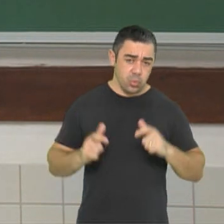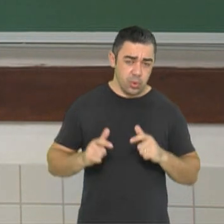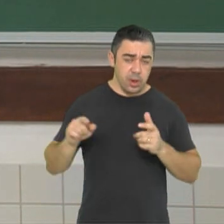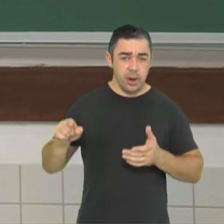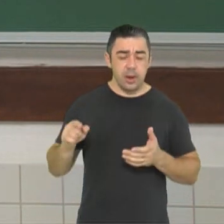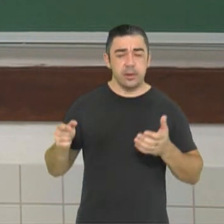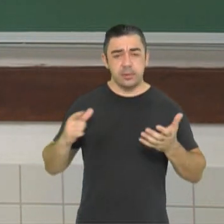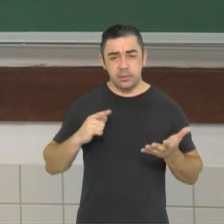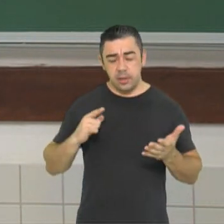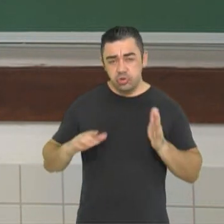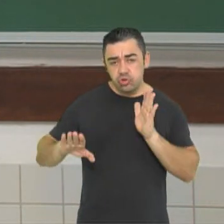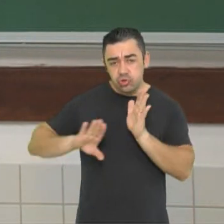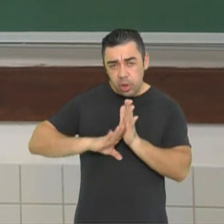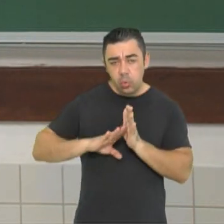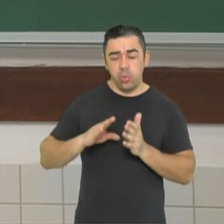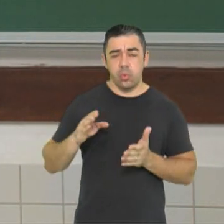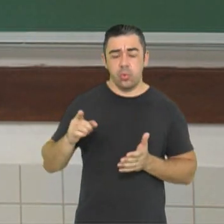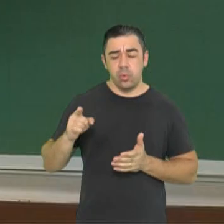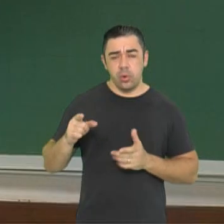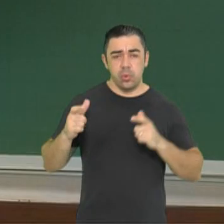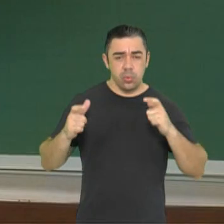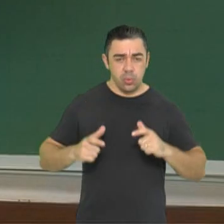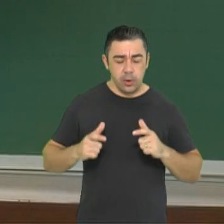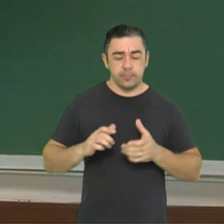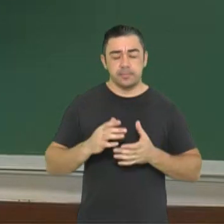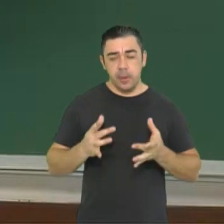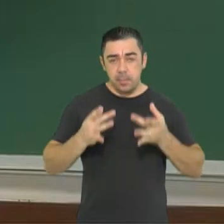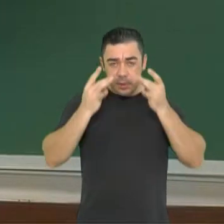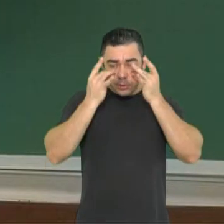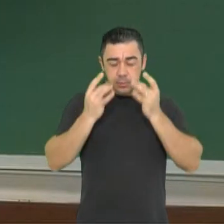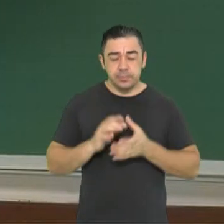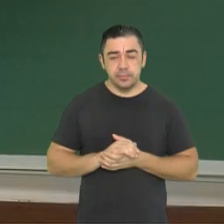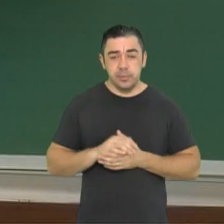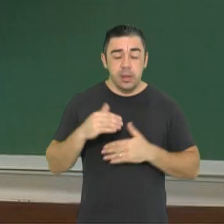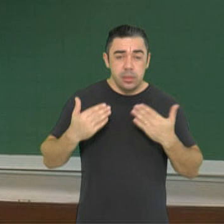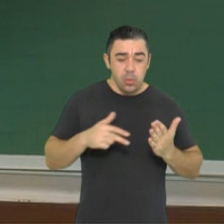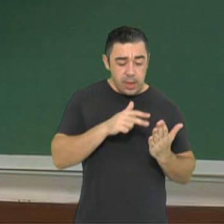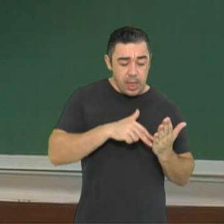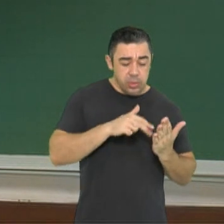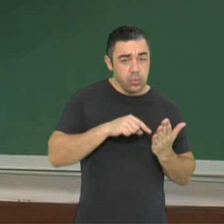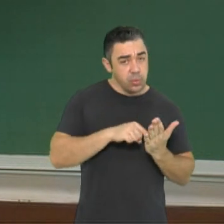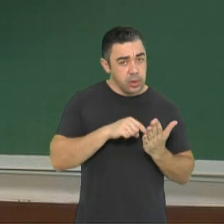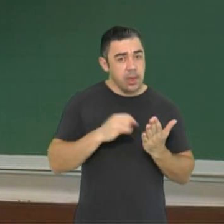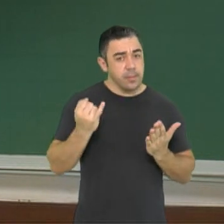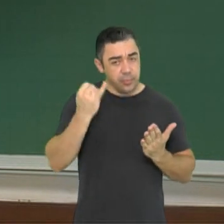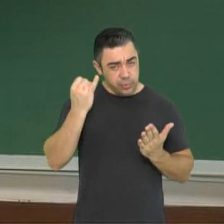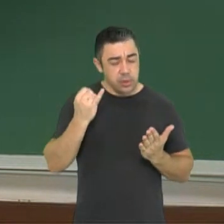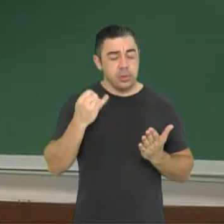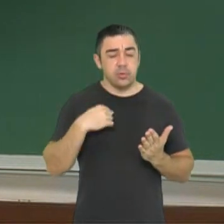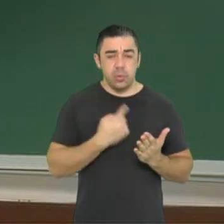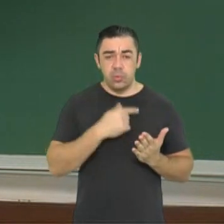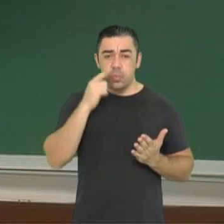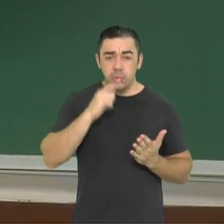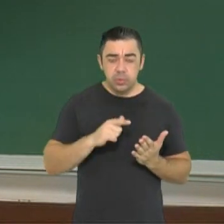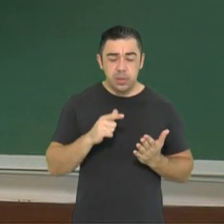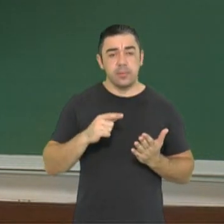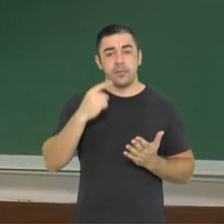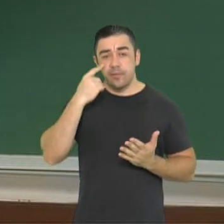que ele está chegando, que ele está presenciando. Então, na leitura, isso é muito importante, quando a gente